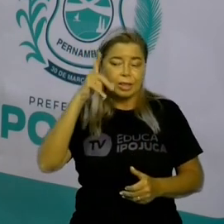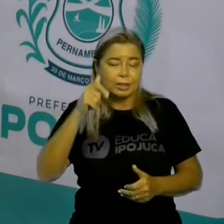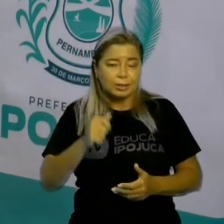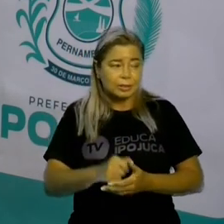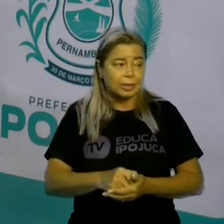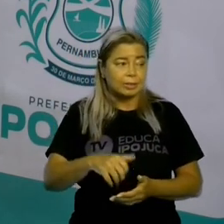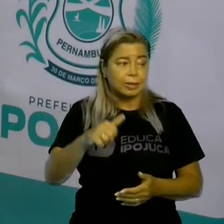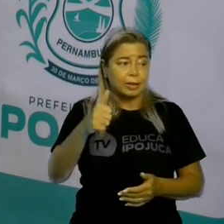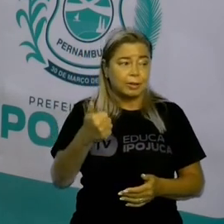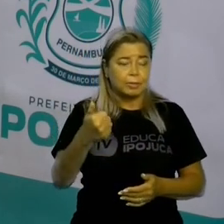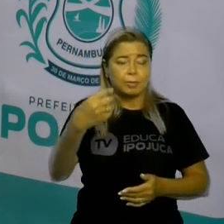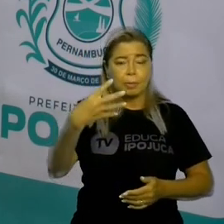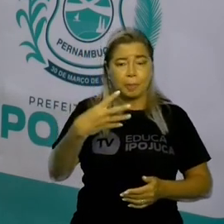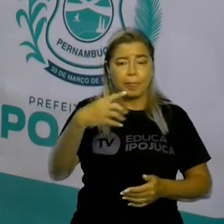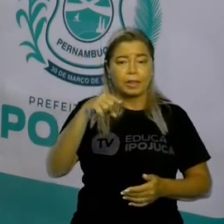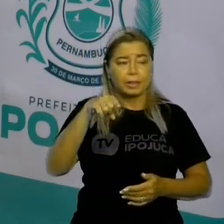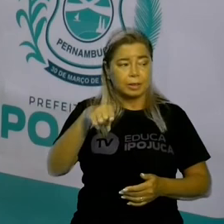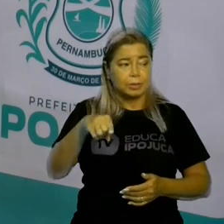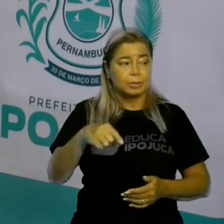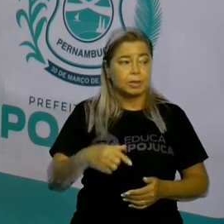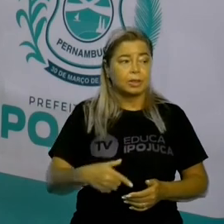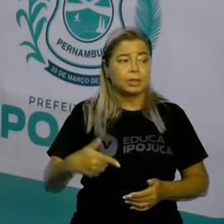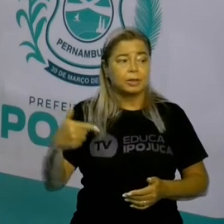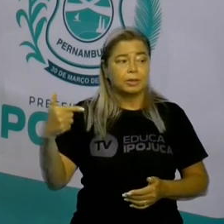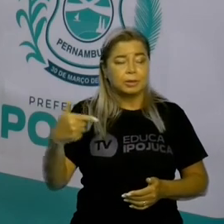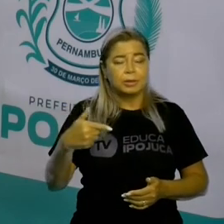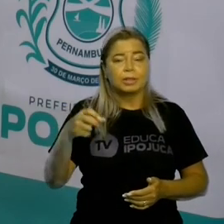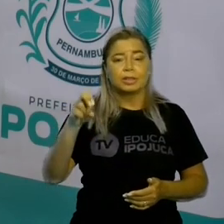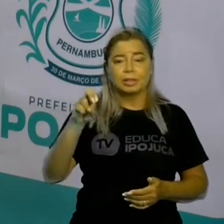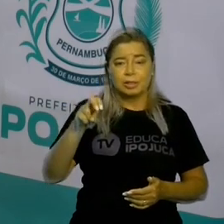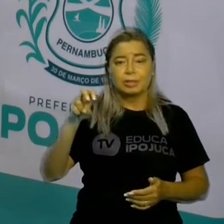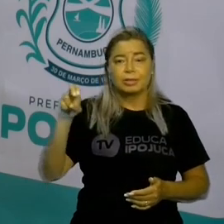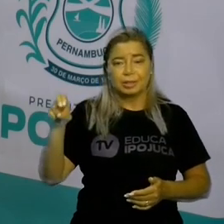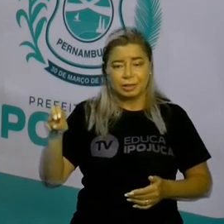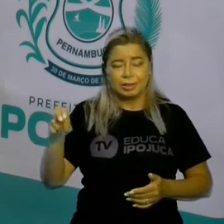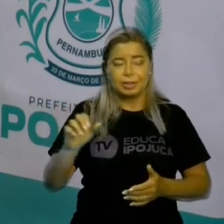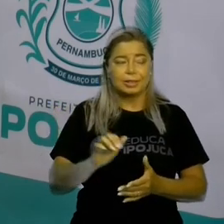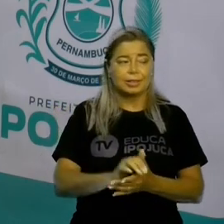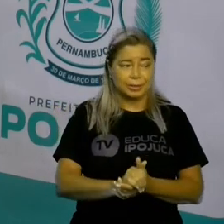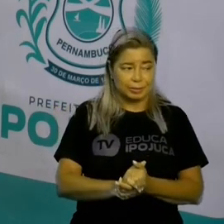13.745 é a mesma diferença desses aqui, o total de